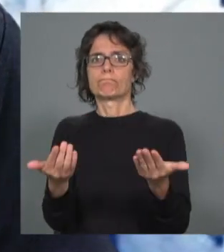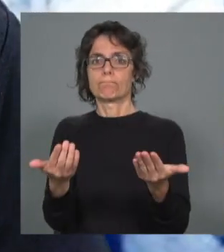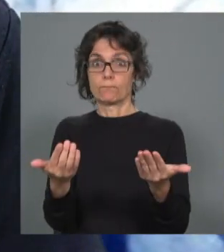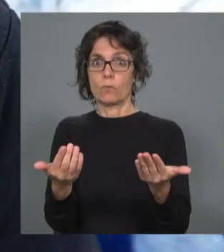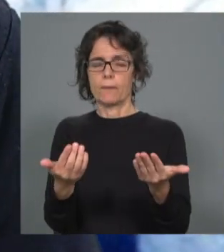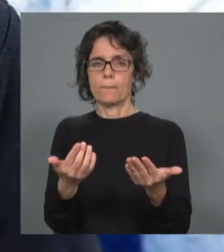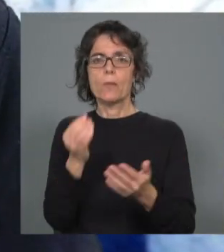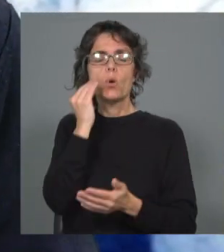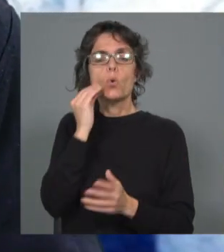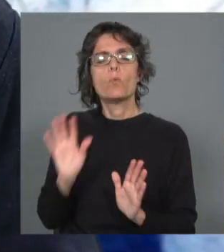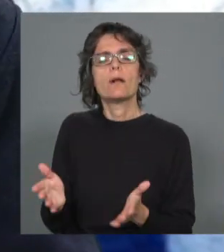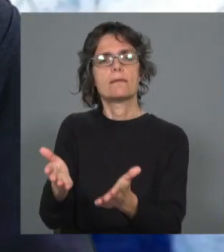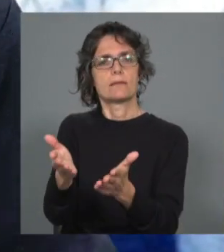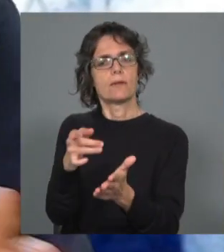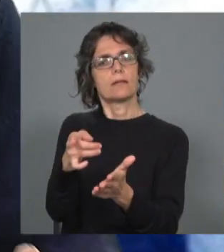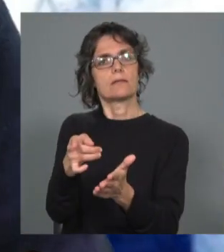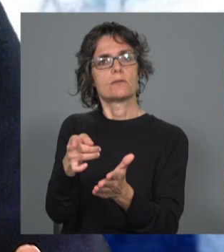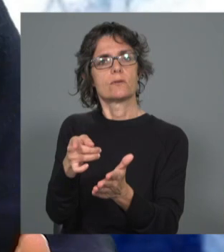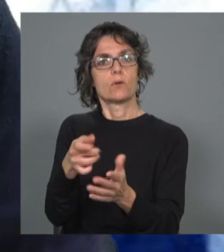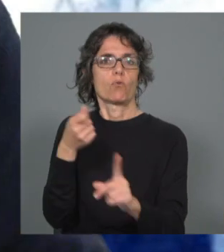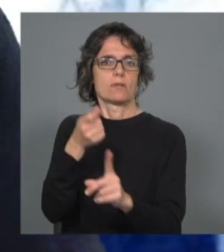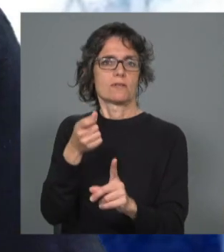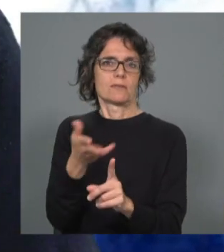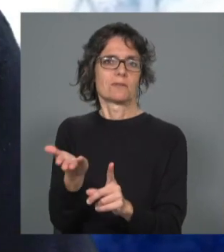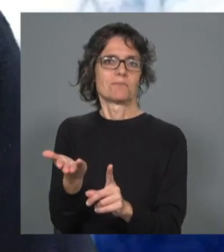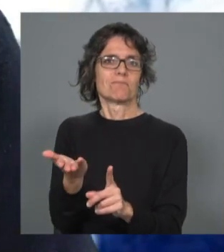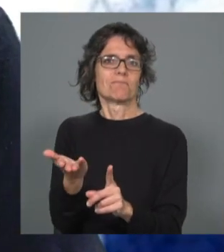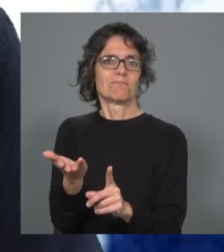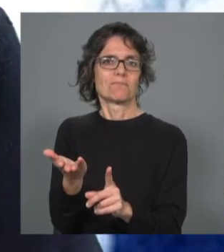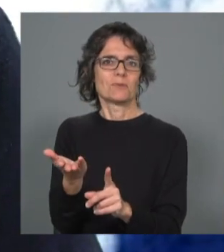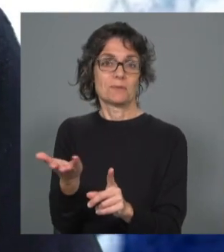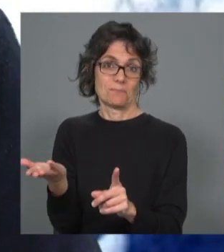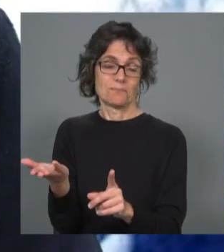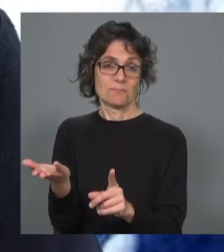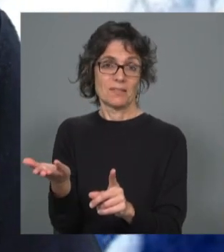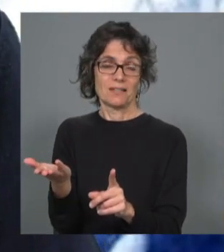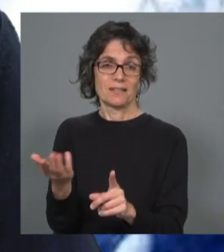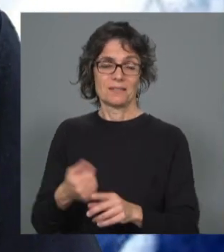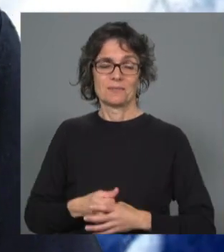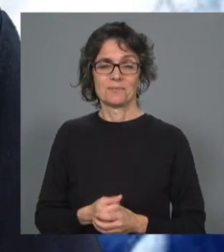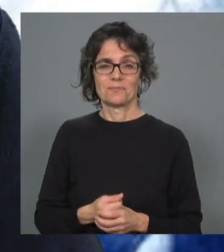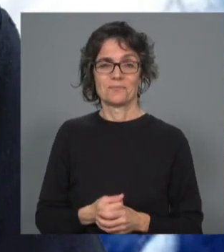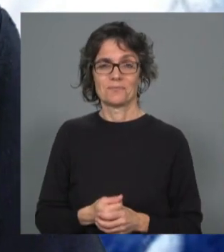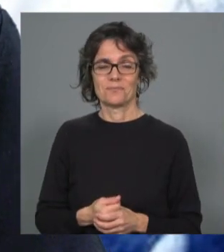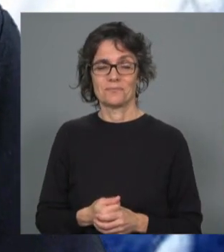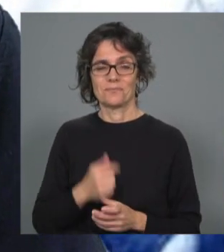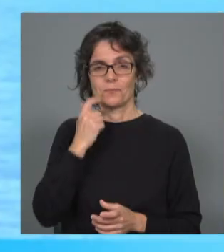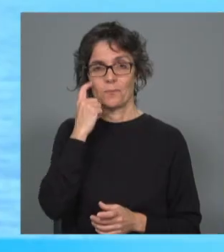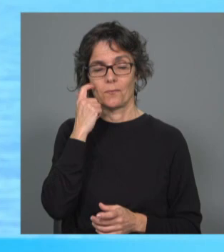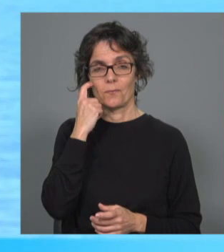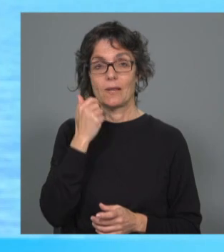desfavorecidos. E, portanto, isso hoje é um desafio grande para quem trata destas coisas do trabalho. Falou há pouco das